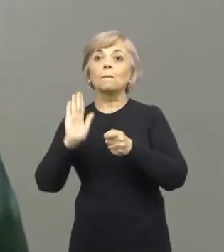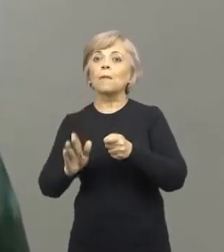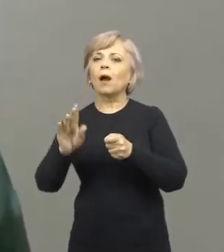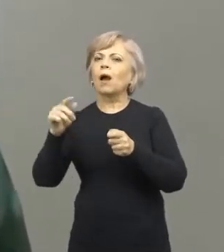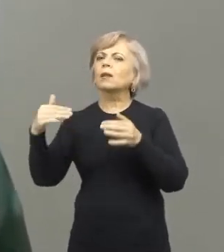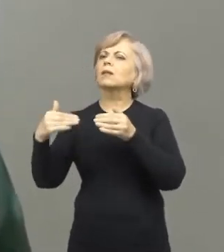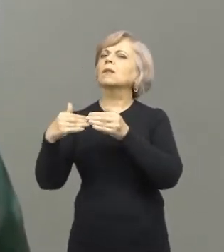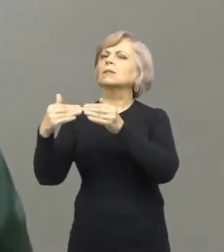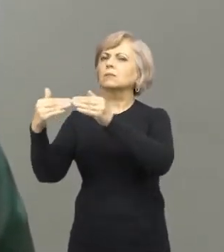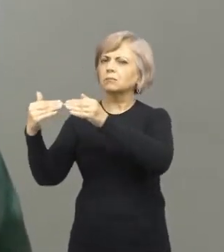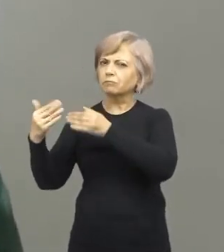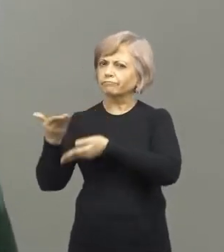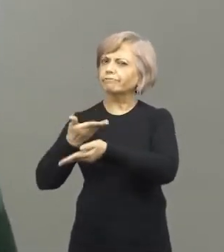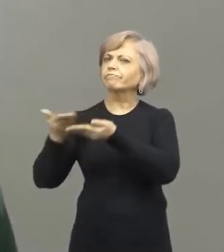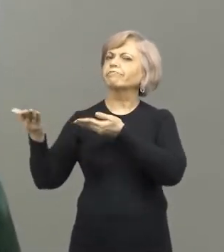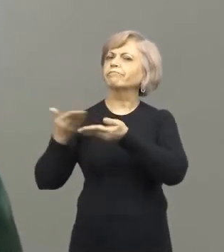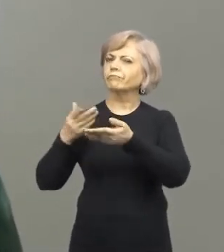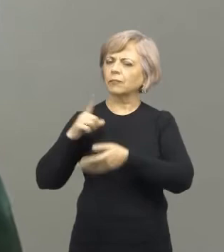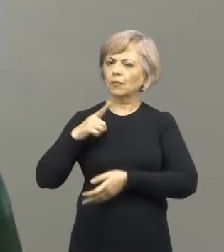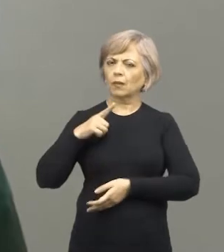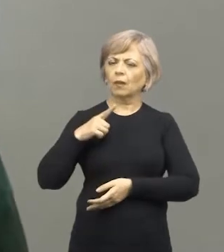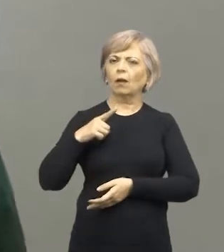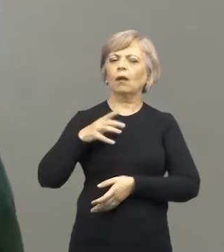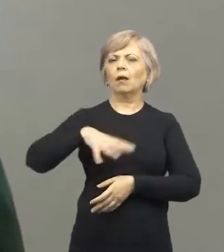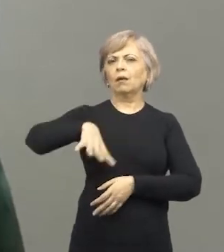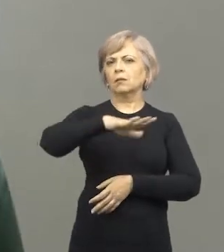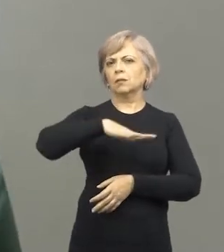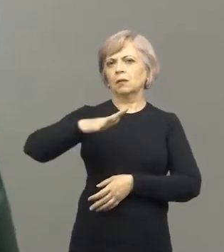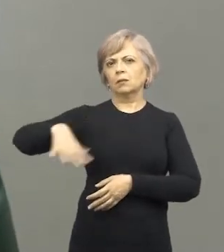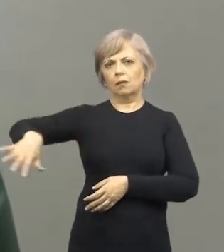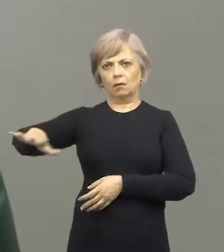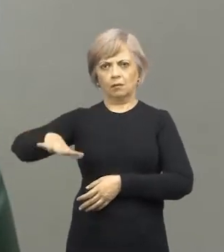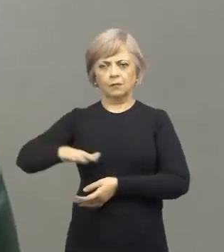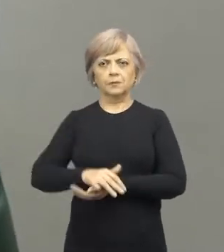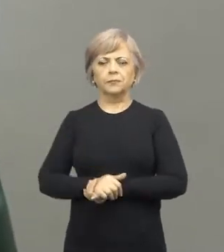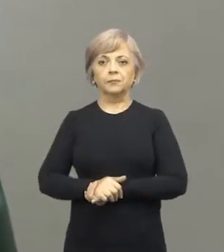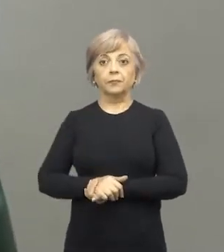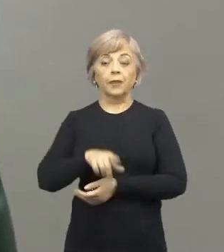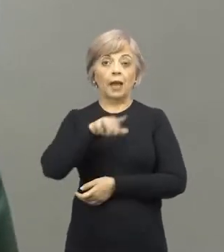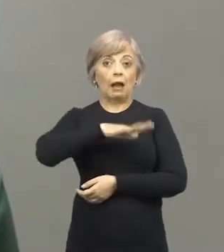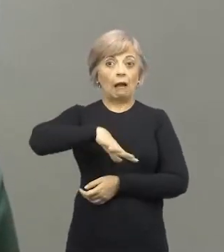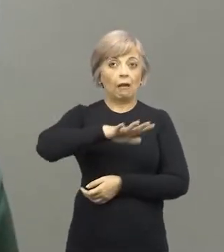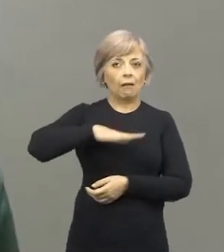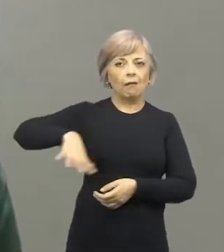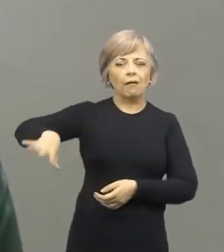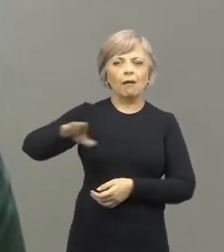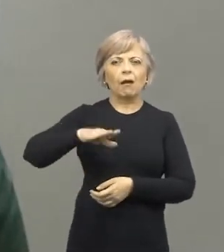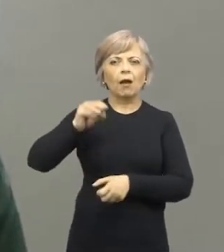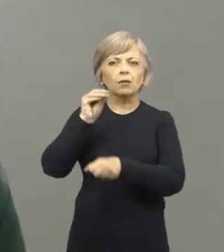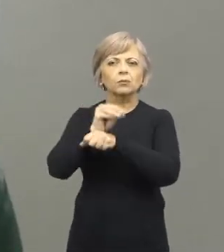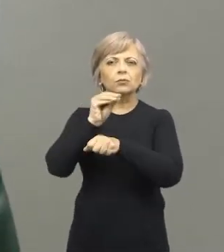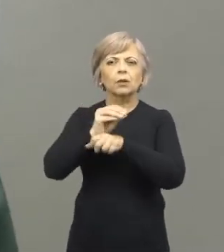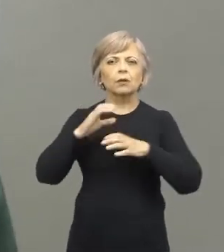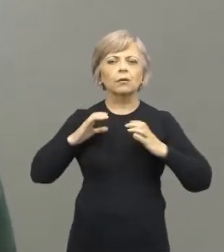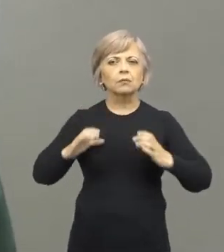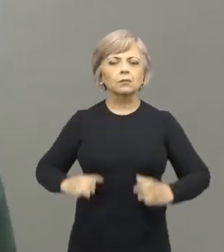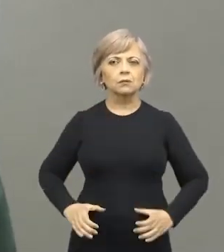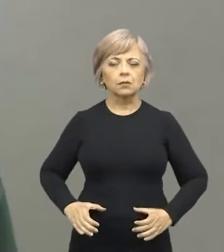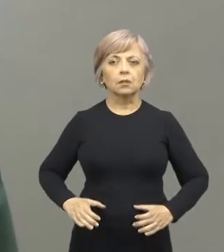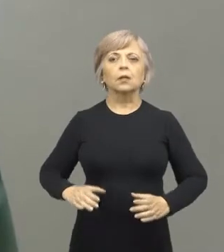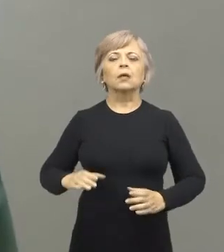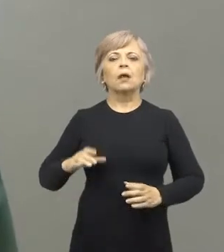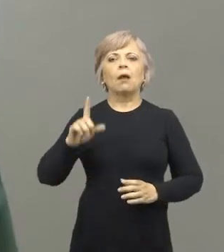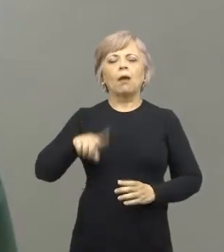e dialoga com esses órgãos de perícia. Então, a área de tutela da cidadania, hoje, eu acho que é